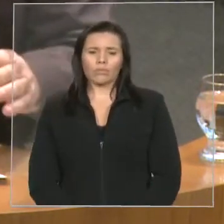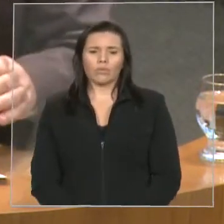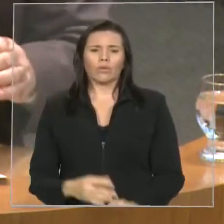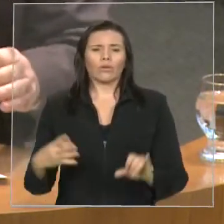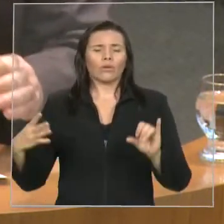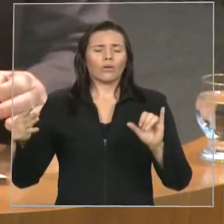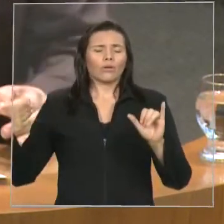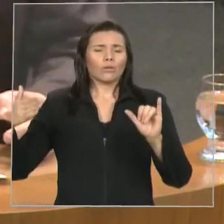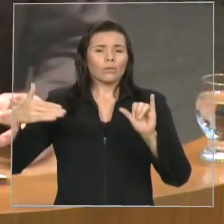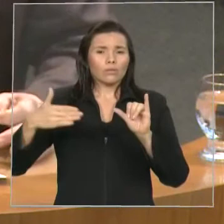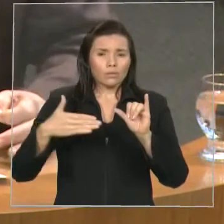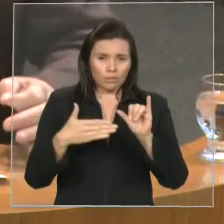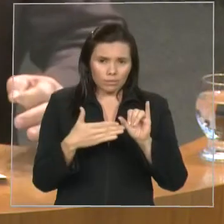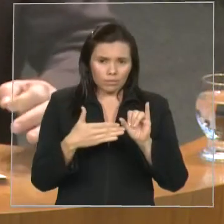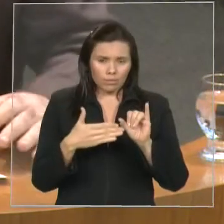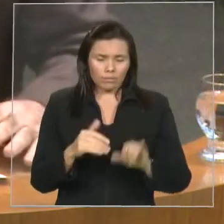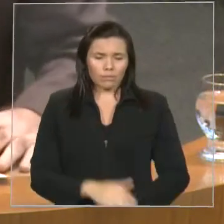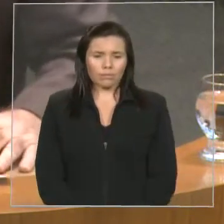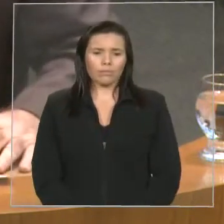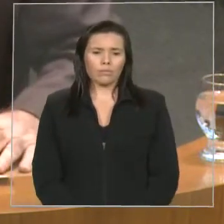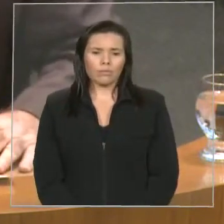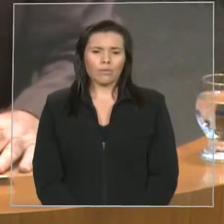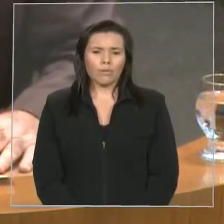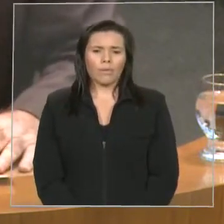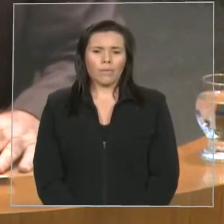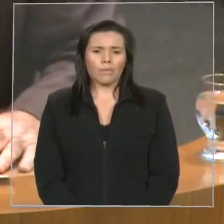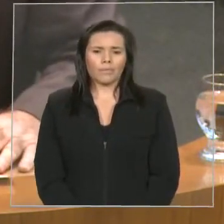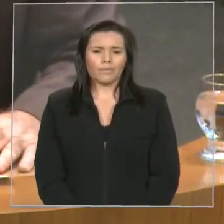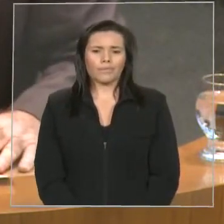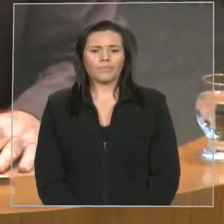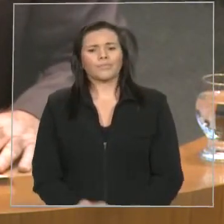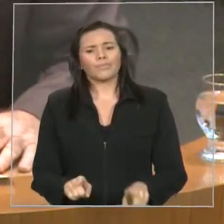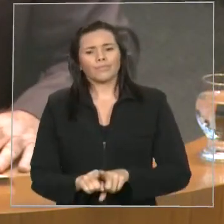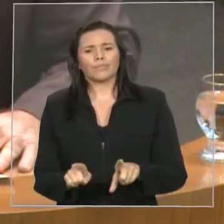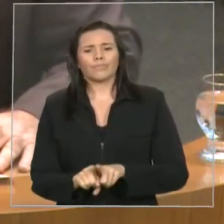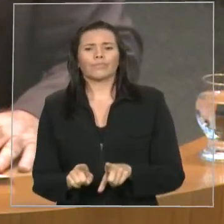das prefeituras de São Luís e da cidade de Imperatriz.